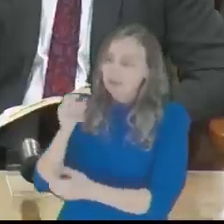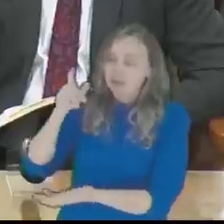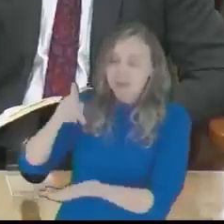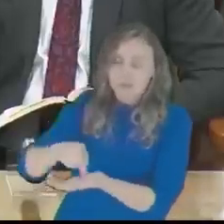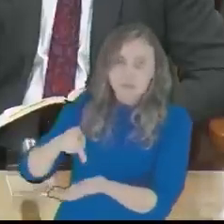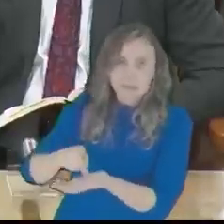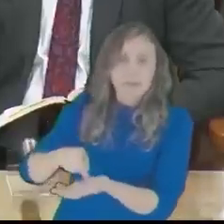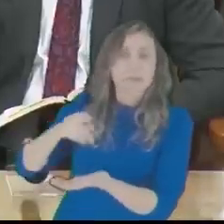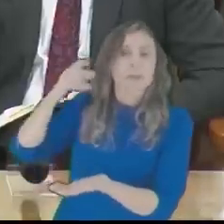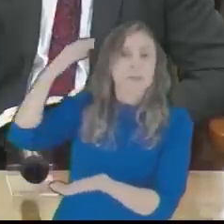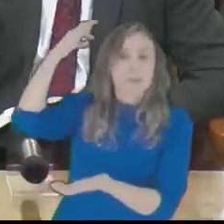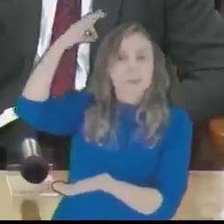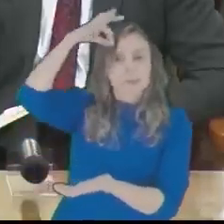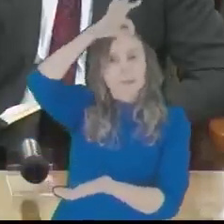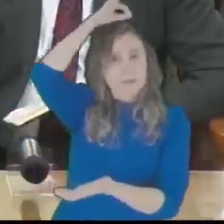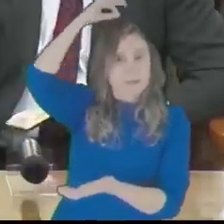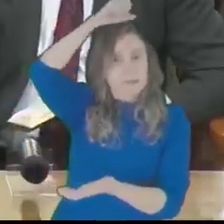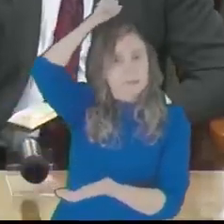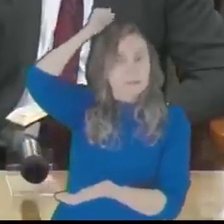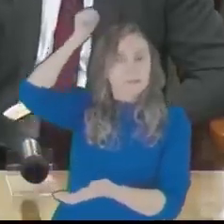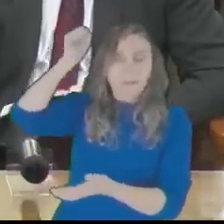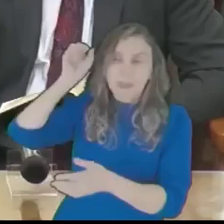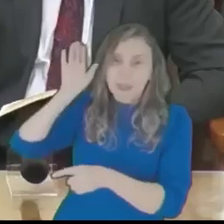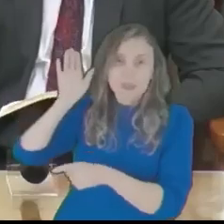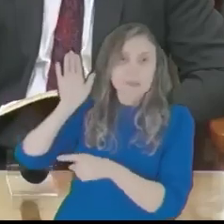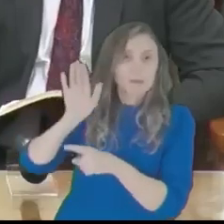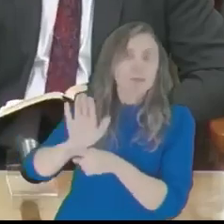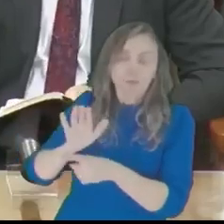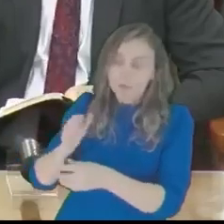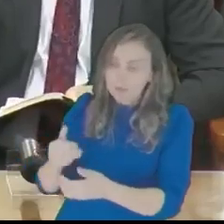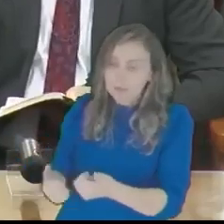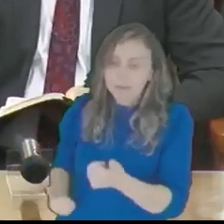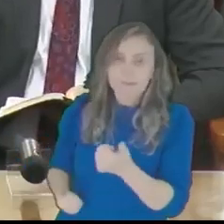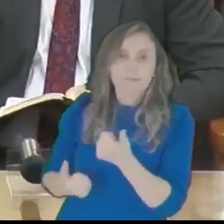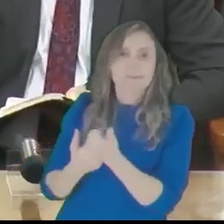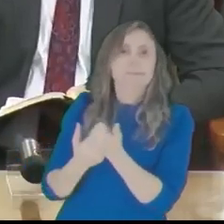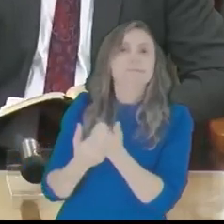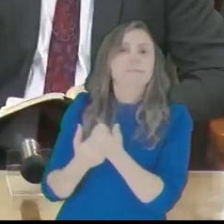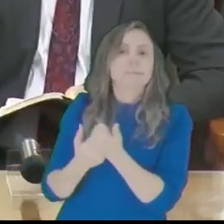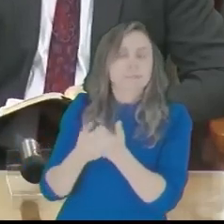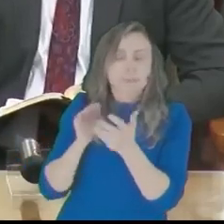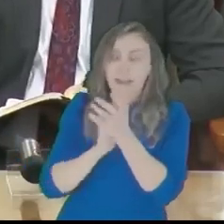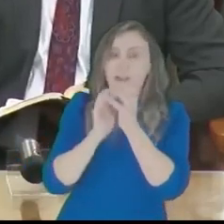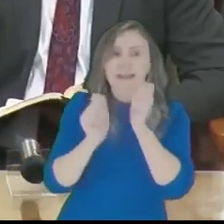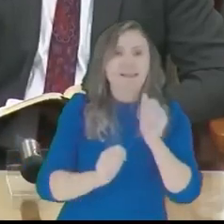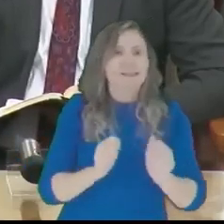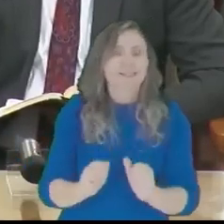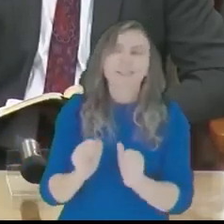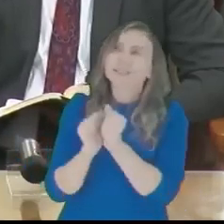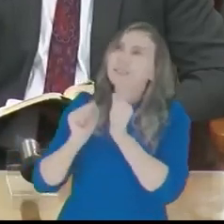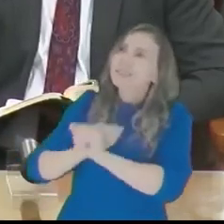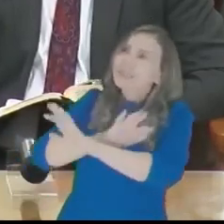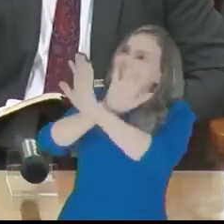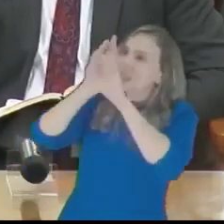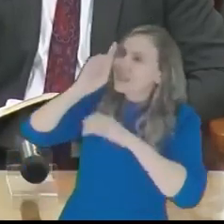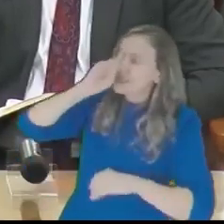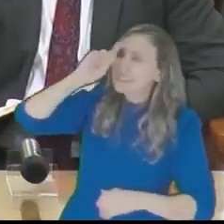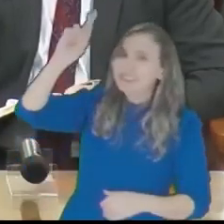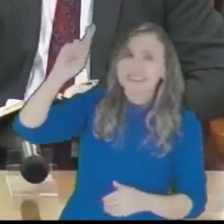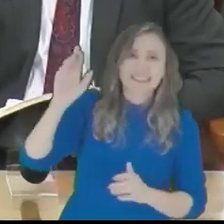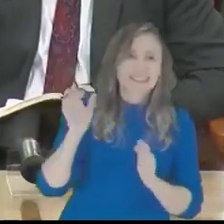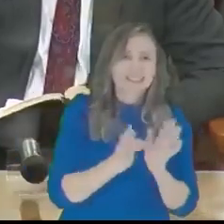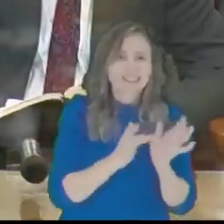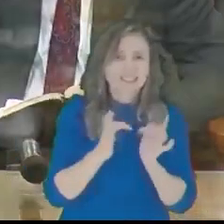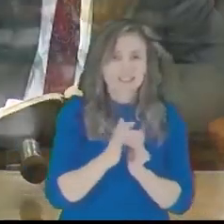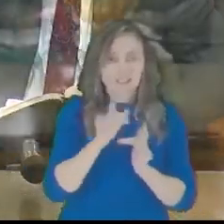ela tem assistência do Consolador. Aleluia! Glória ao Senhor Jesus Cristo. Quem